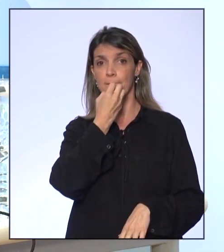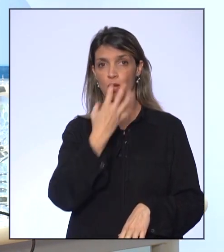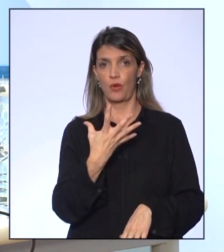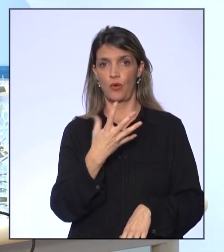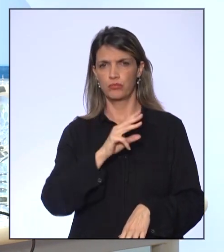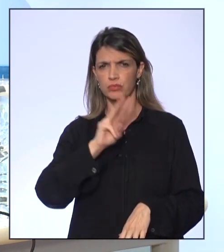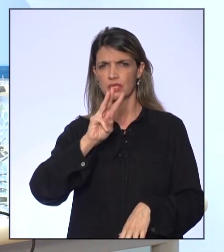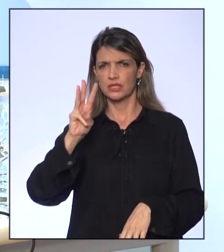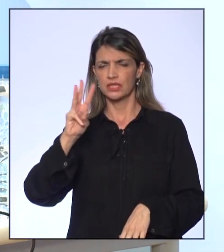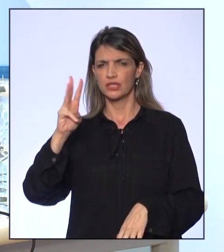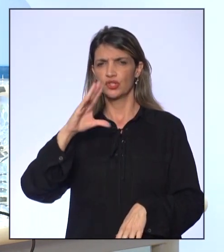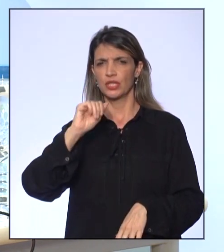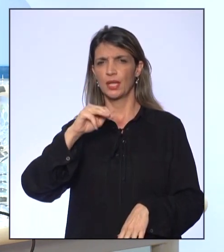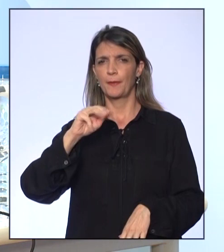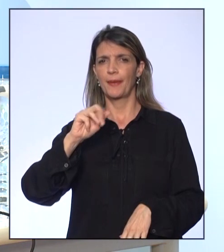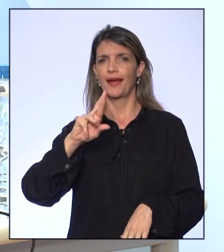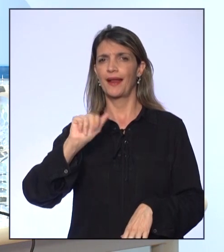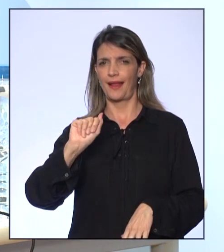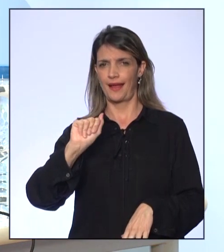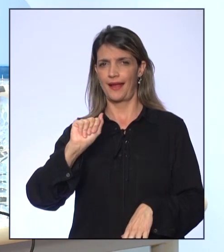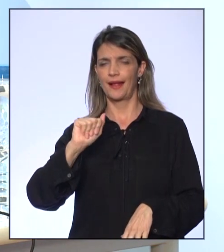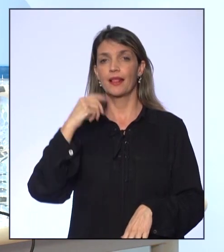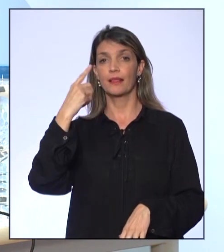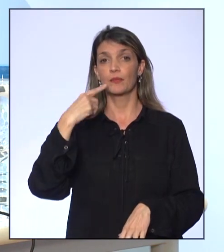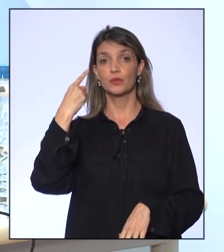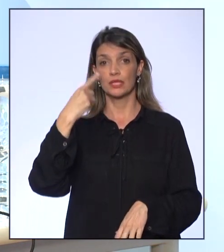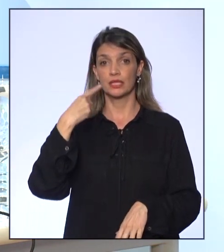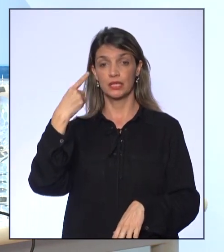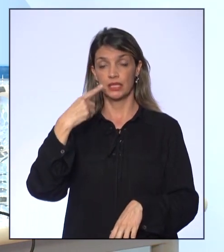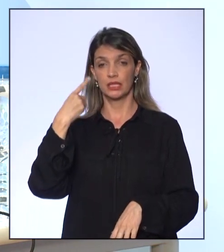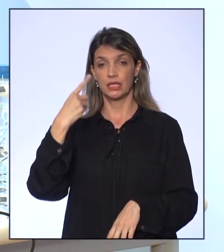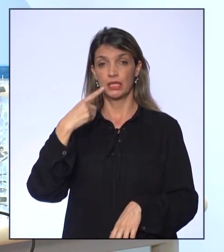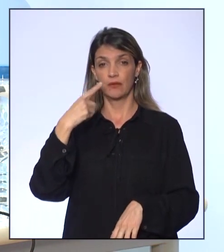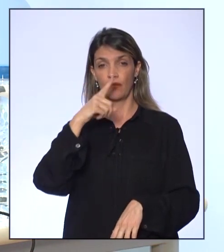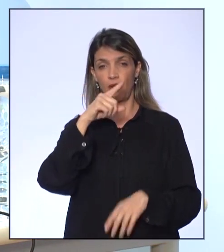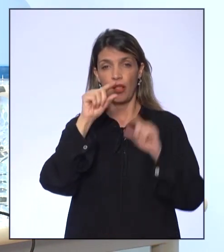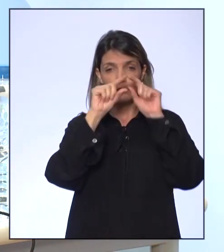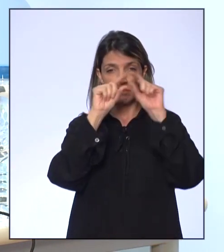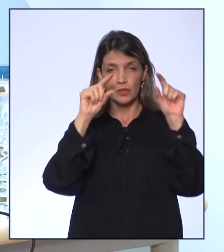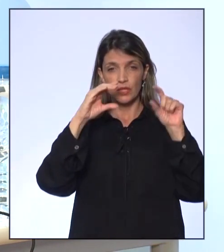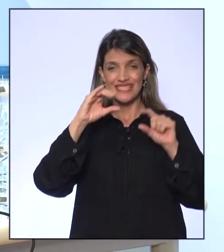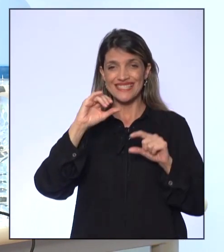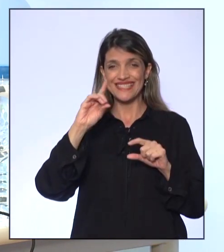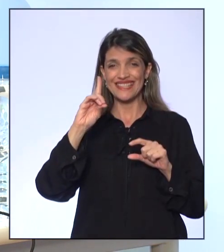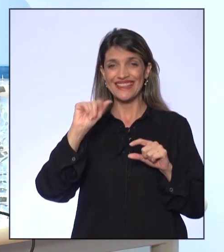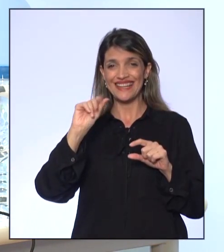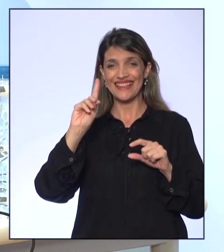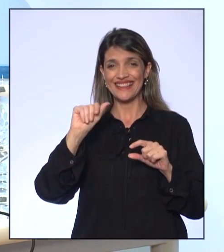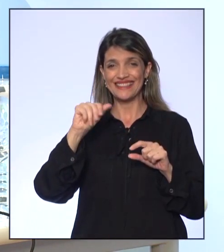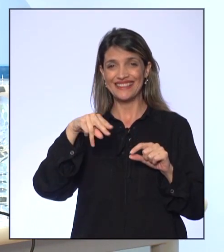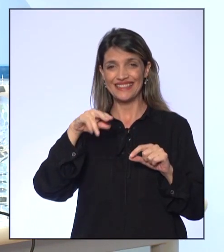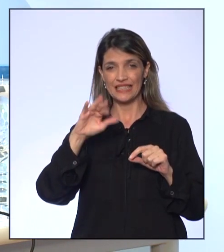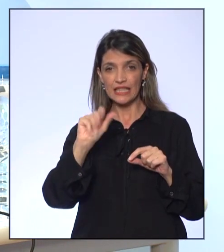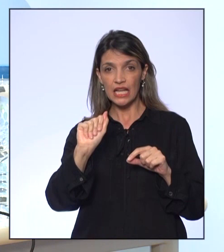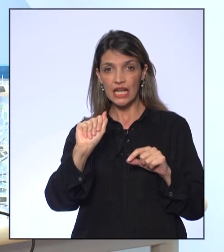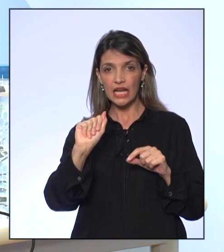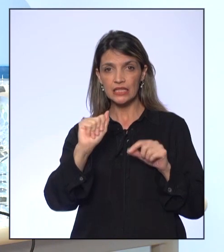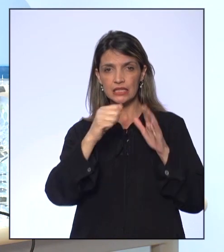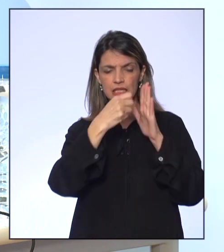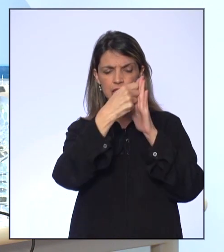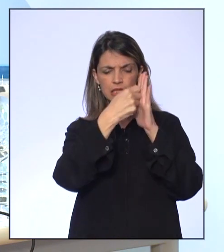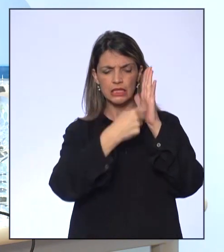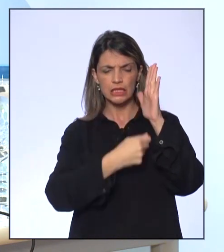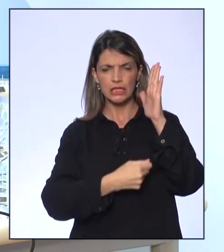no site da Câmara, tá, da Câmara dos Deputados, e vai lá na barrinha Cidadania. Lá nós temos um guia do